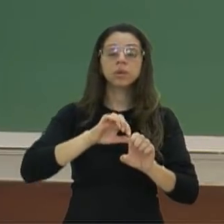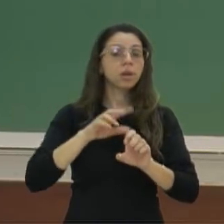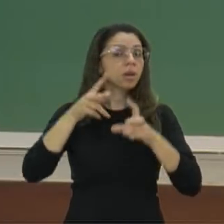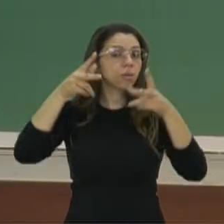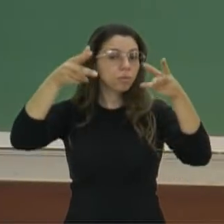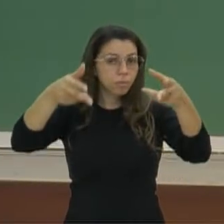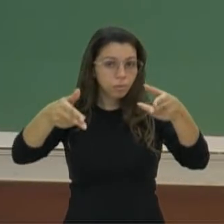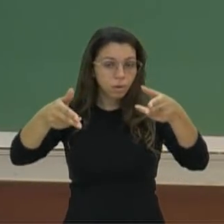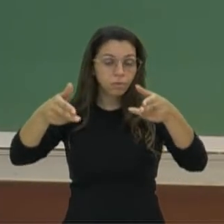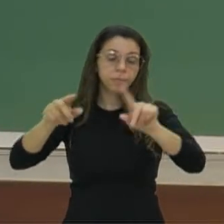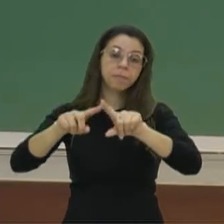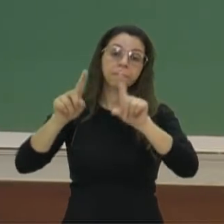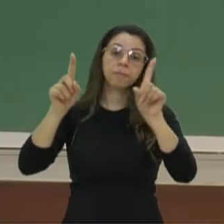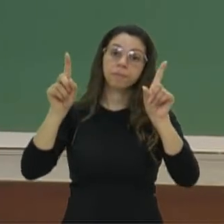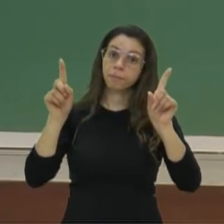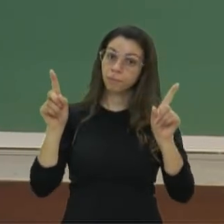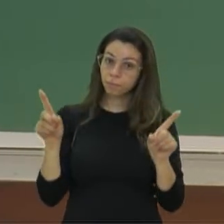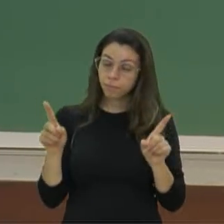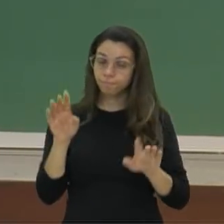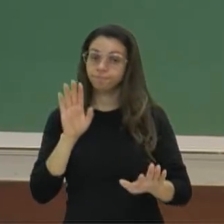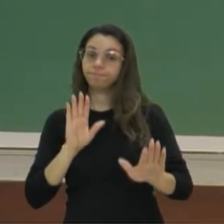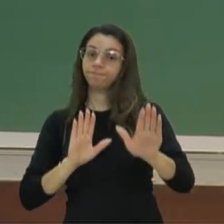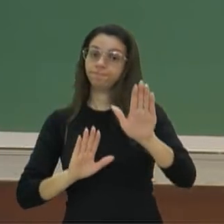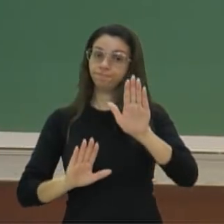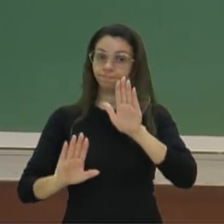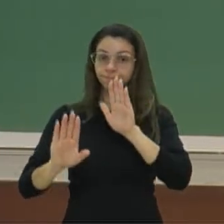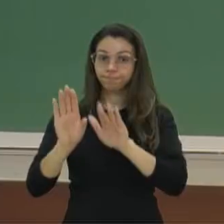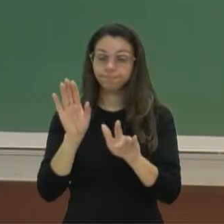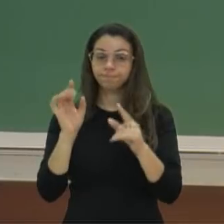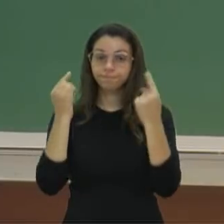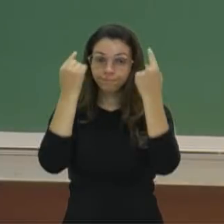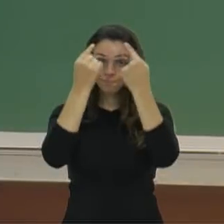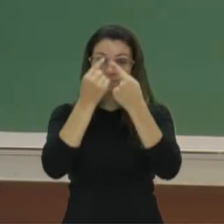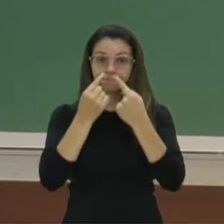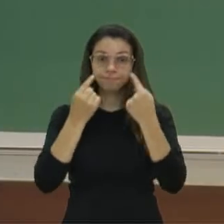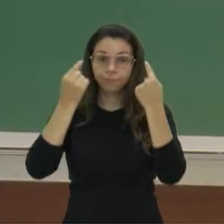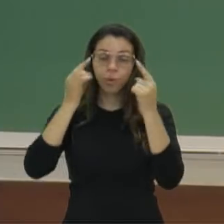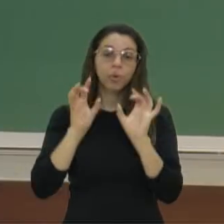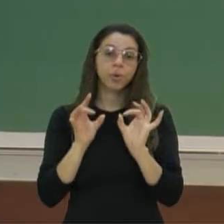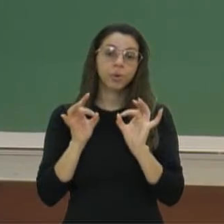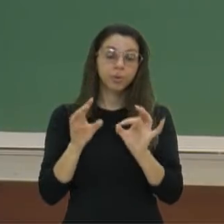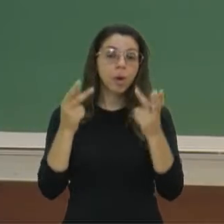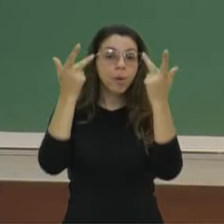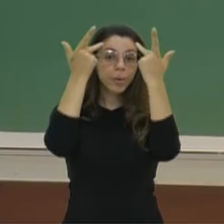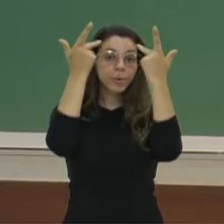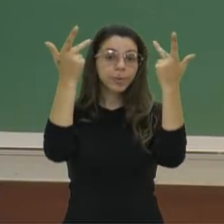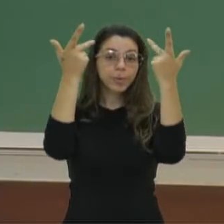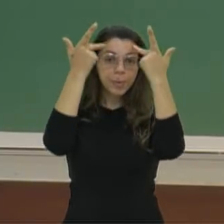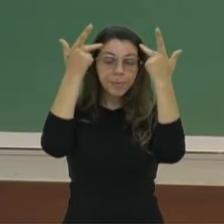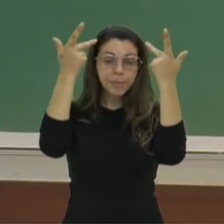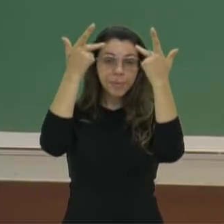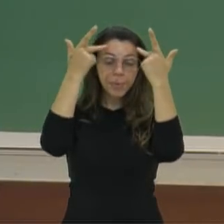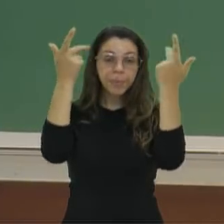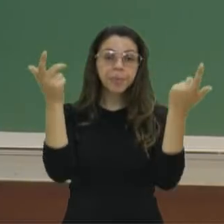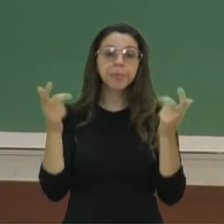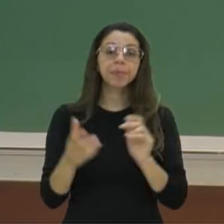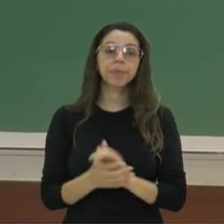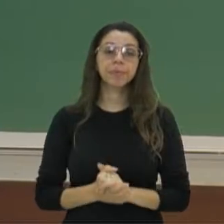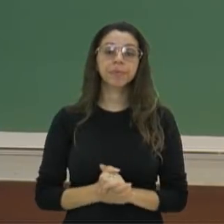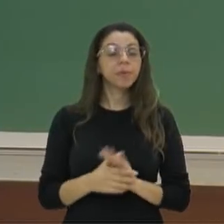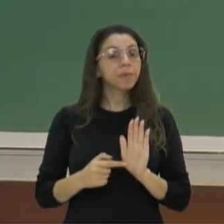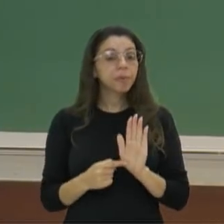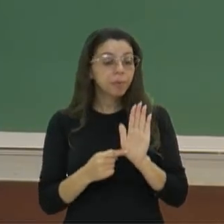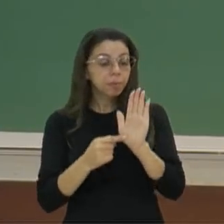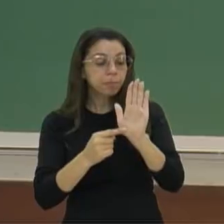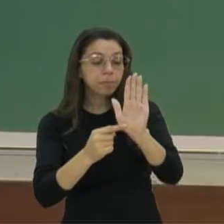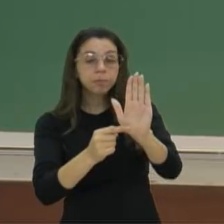estruturas. Porém, às vezes, o olho ele não vai mais ficar normal, ele vai